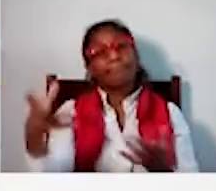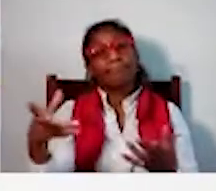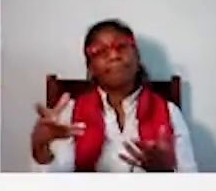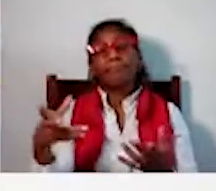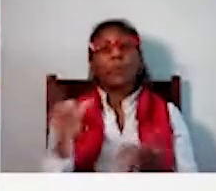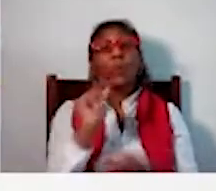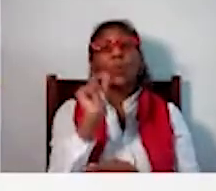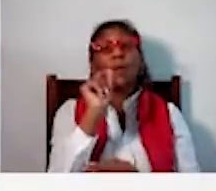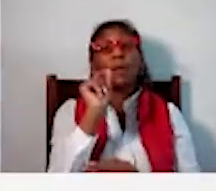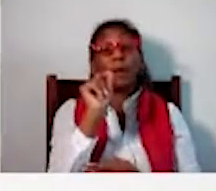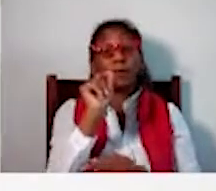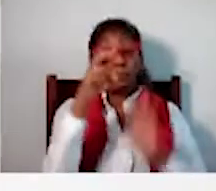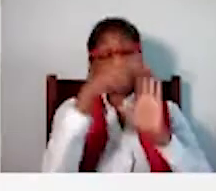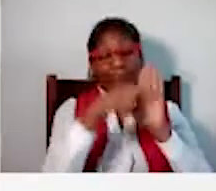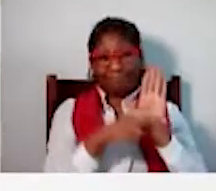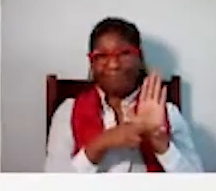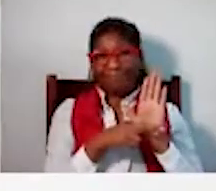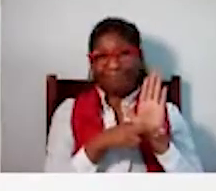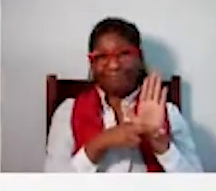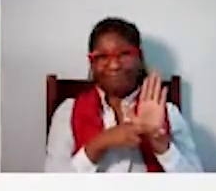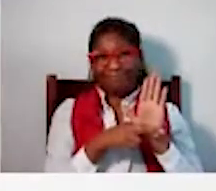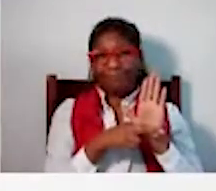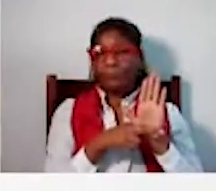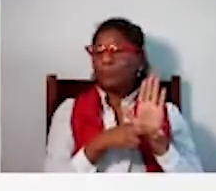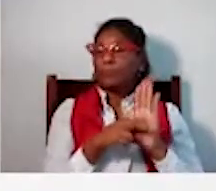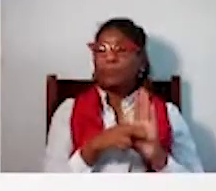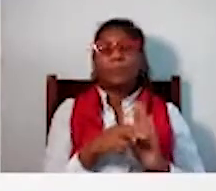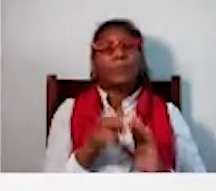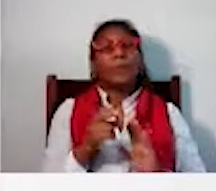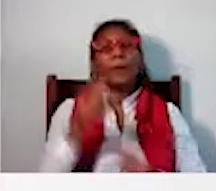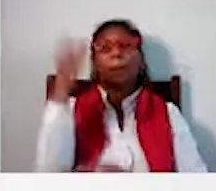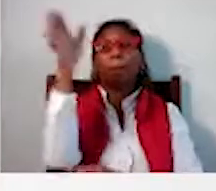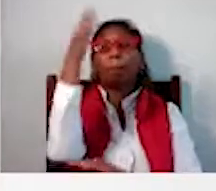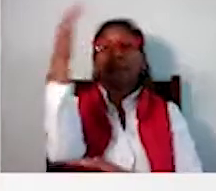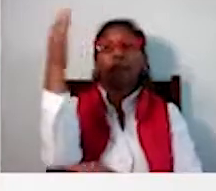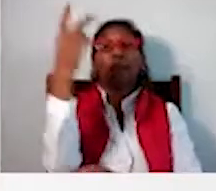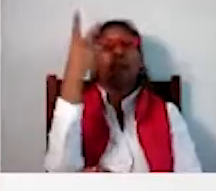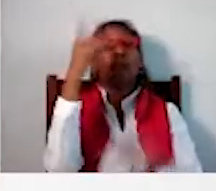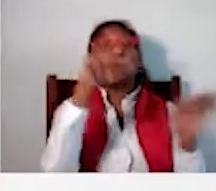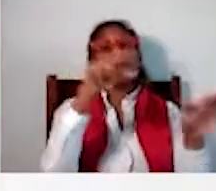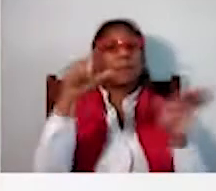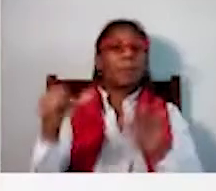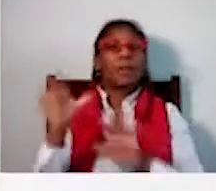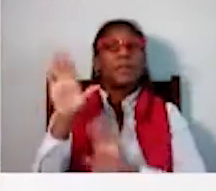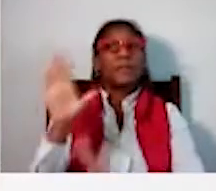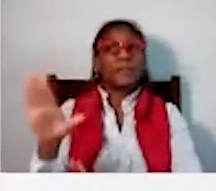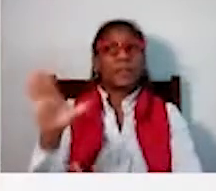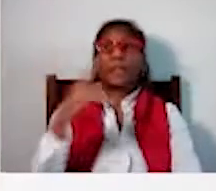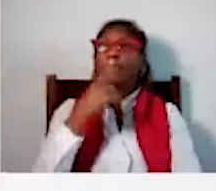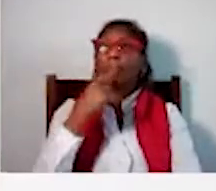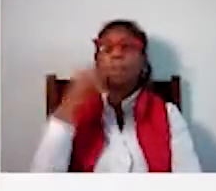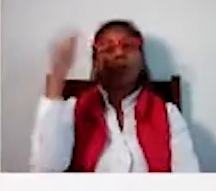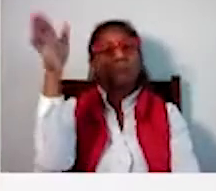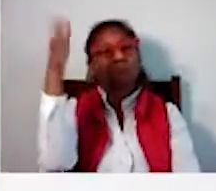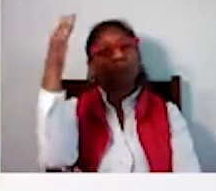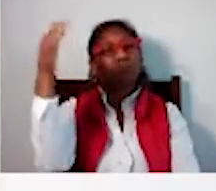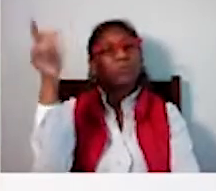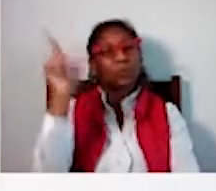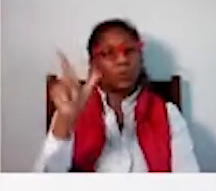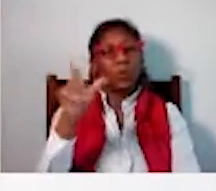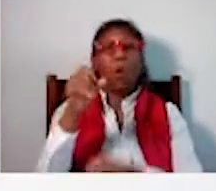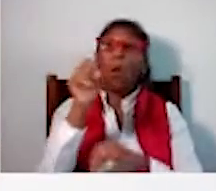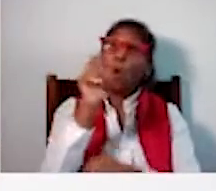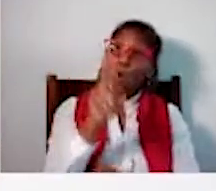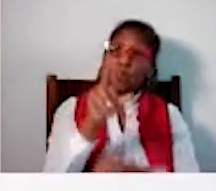aplicará aquela manutenção de bandeira por 2 semanas. Senão, a gente continua avaliando semana a